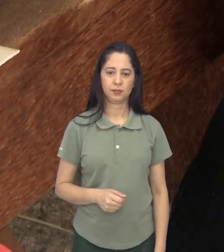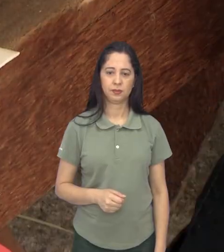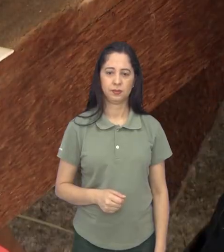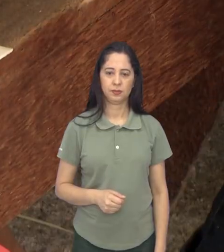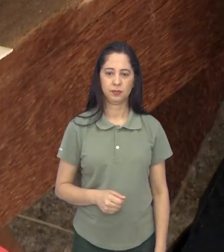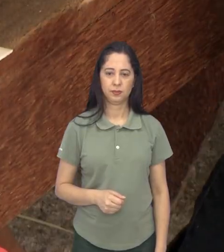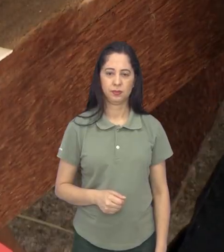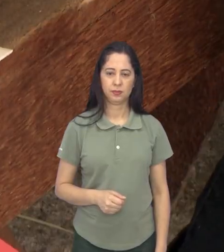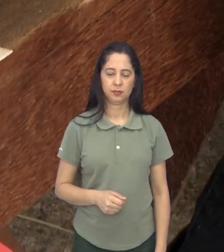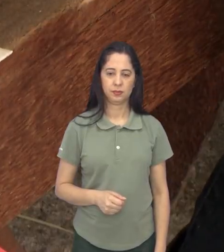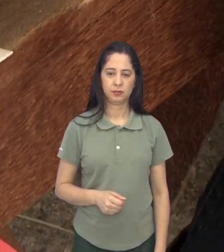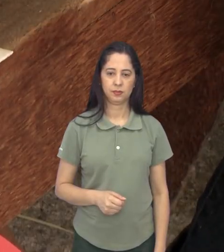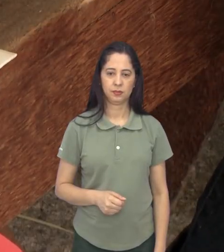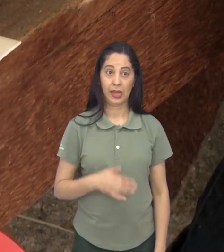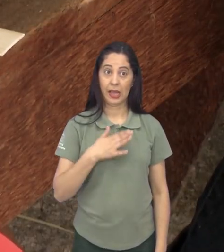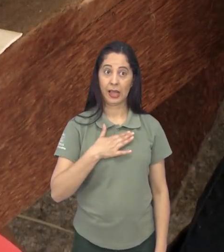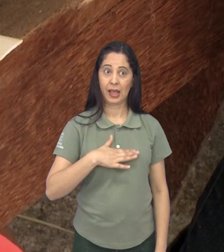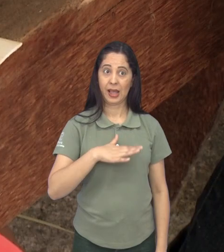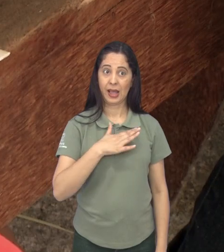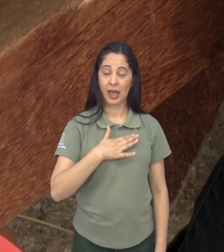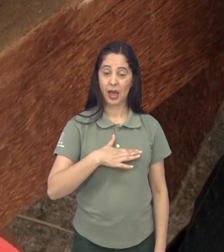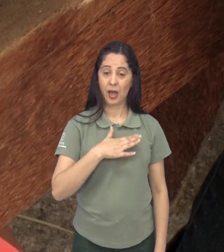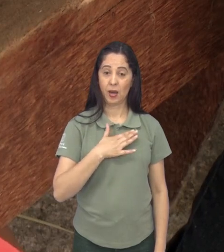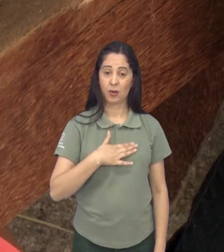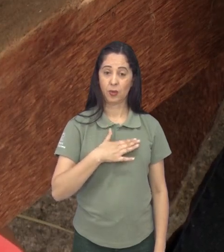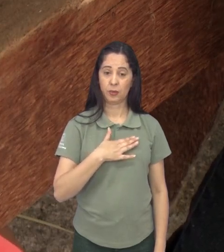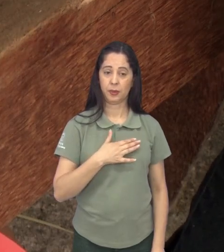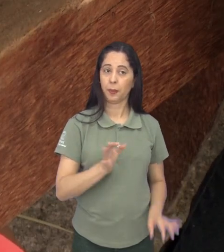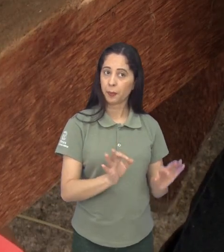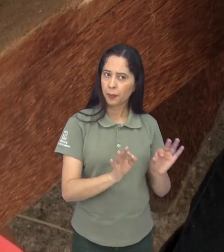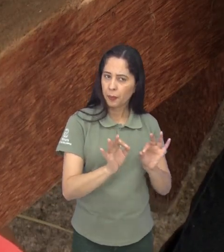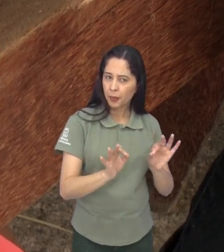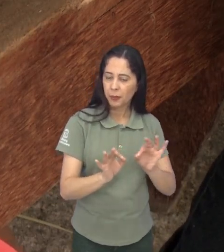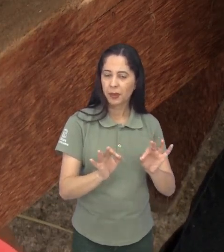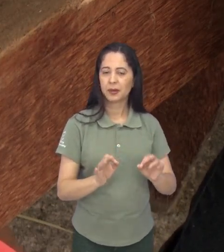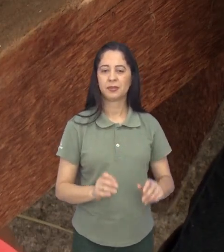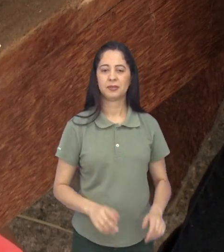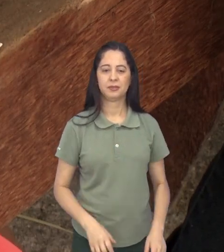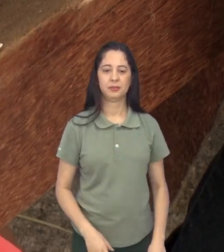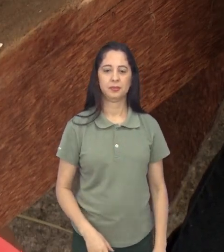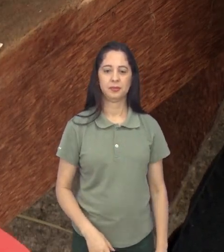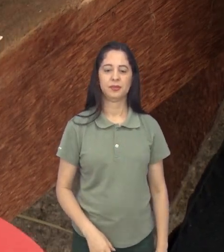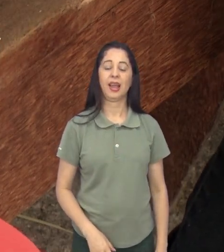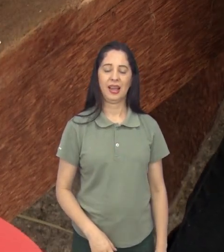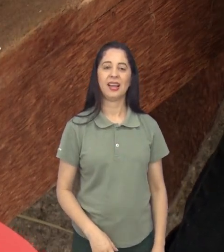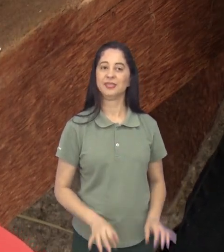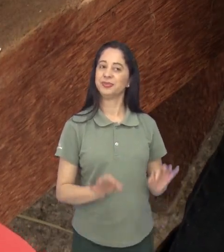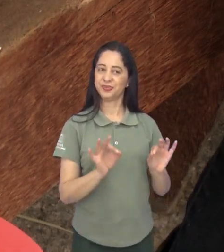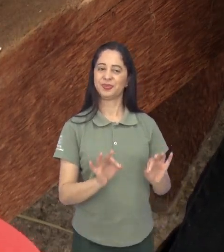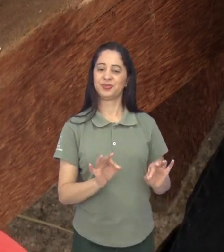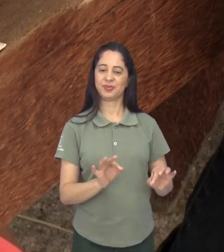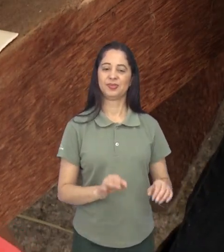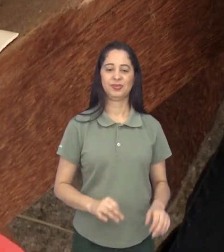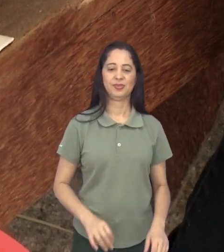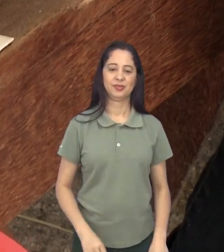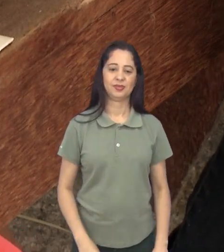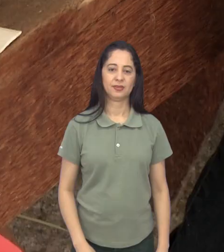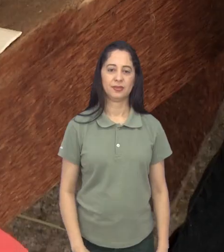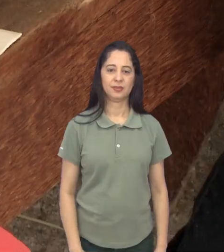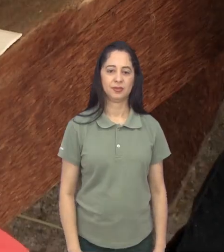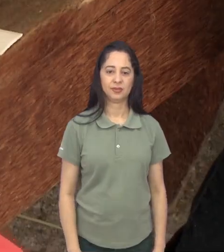Pertinho pra cima. Calma aí, vamos assim. Aí,